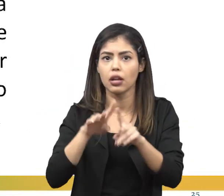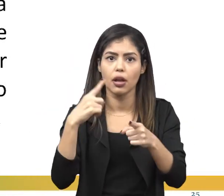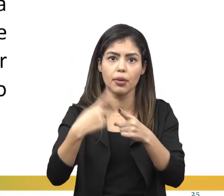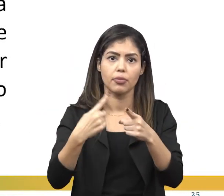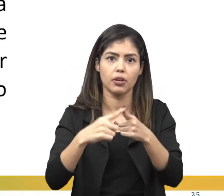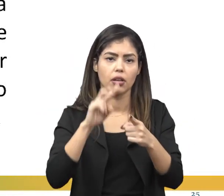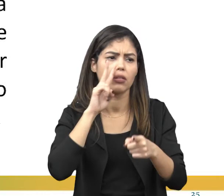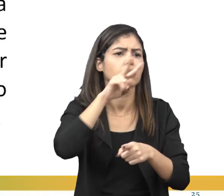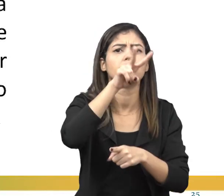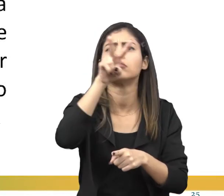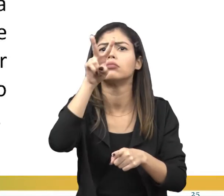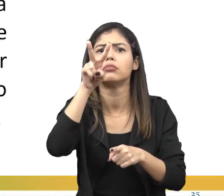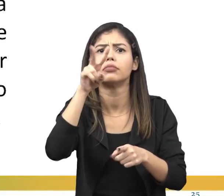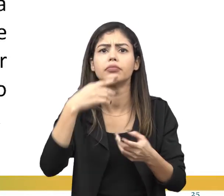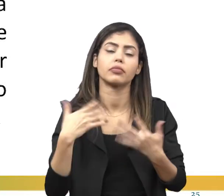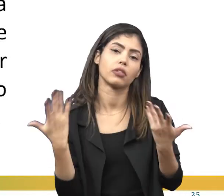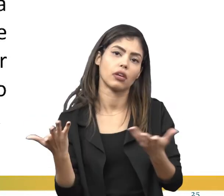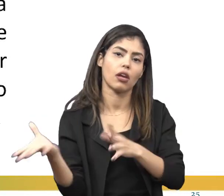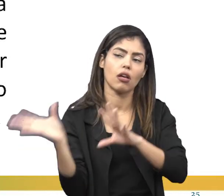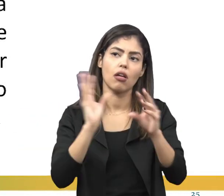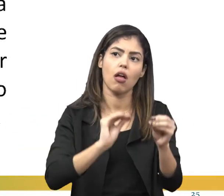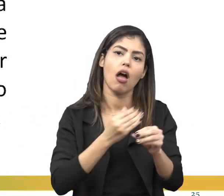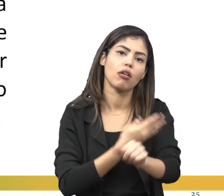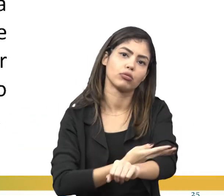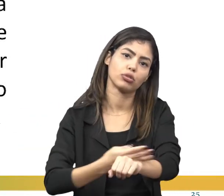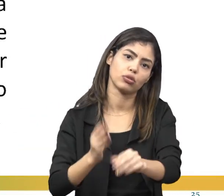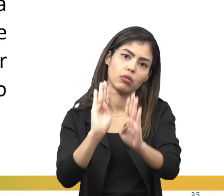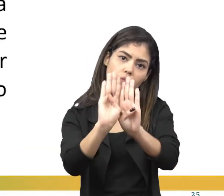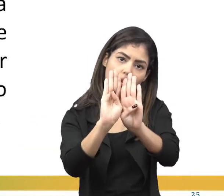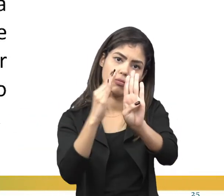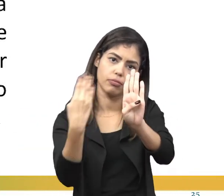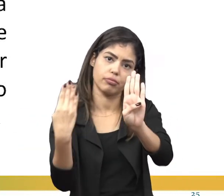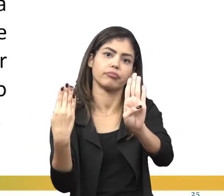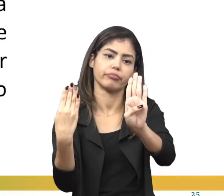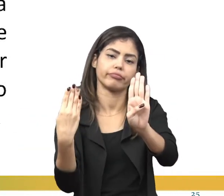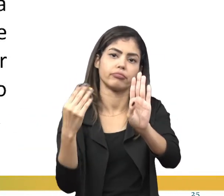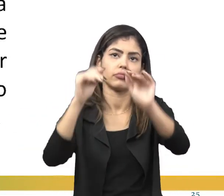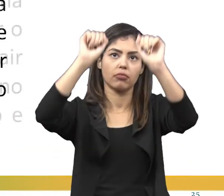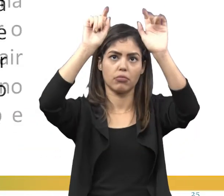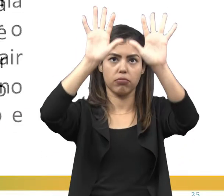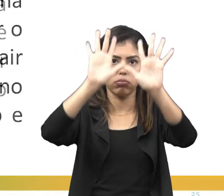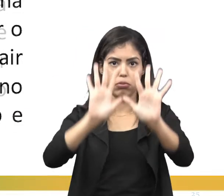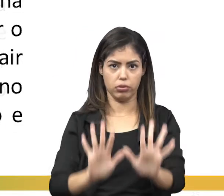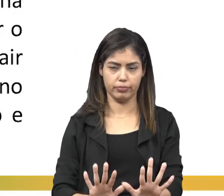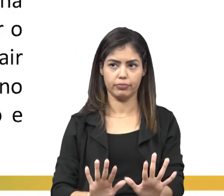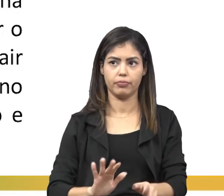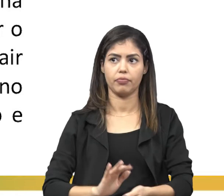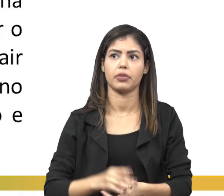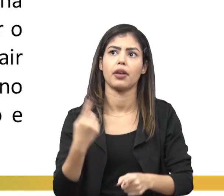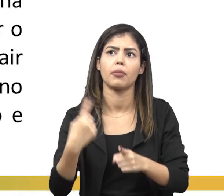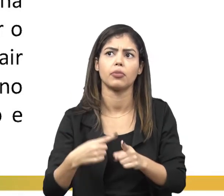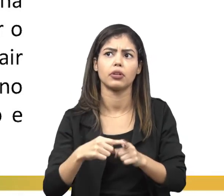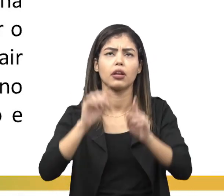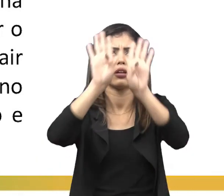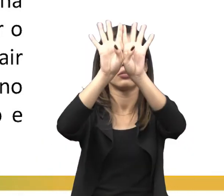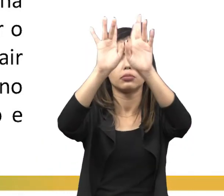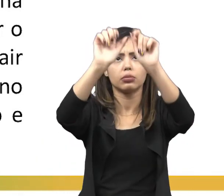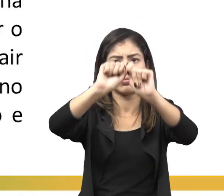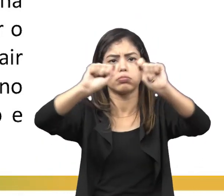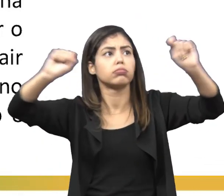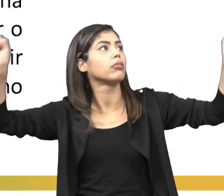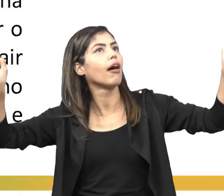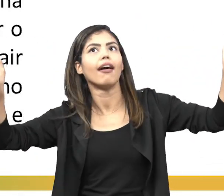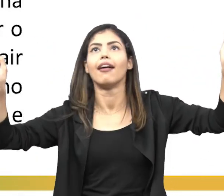porque não olha para fora, logo se acostuma a não abrir de todas as cortinas. E porque não abre as